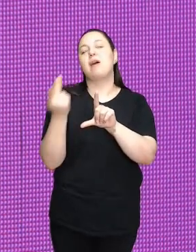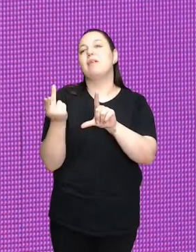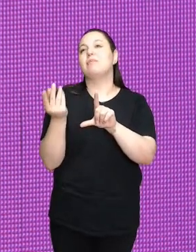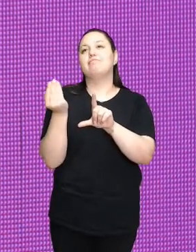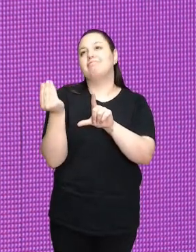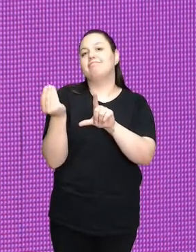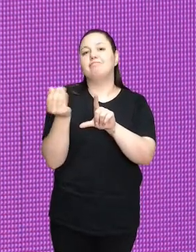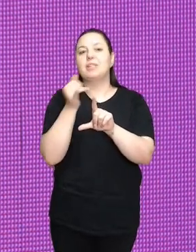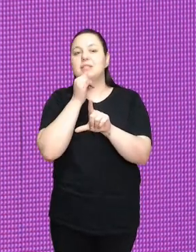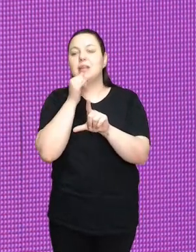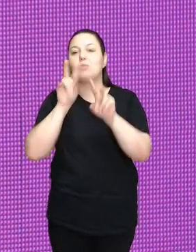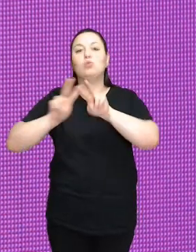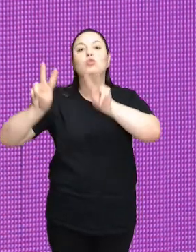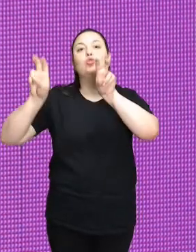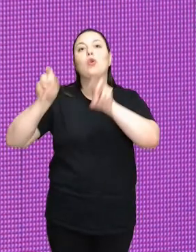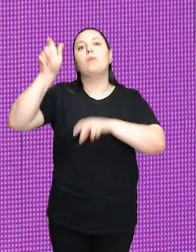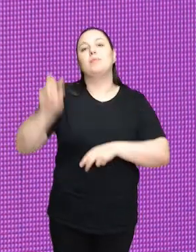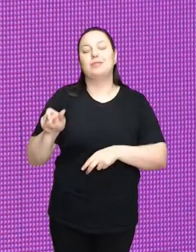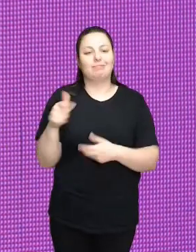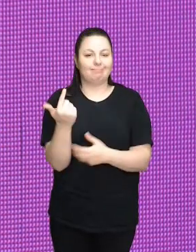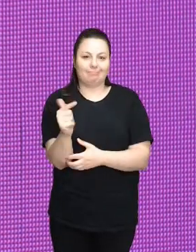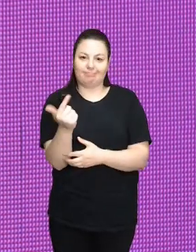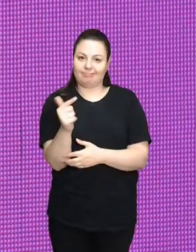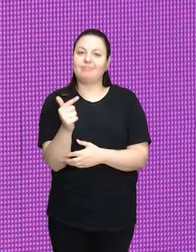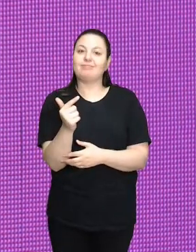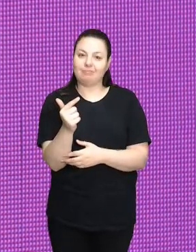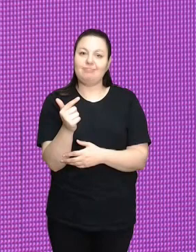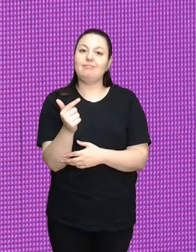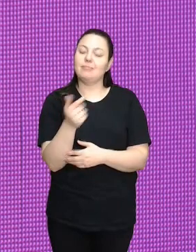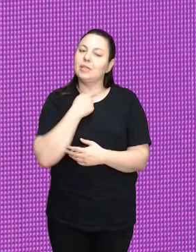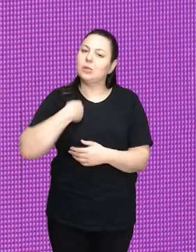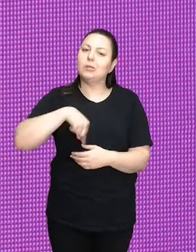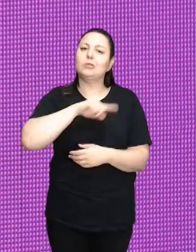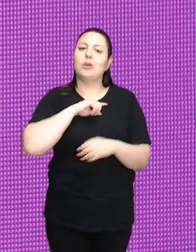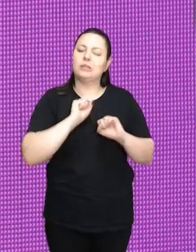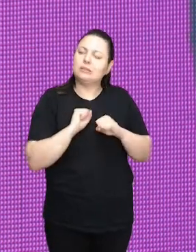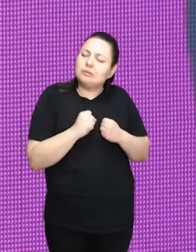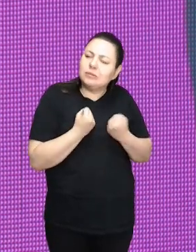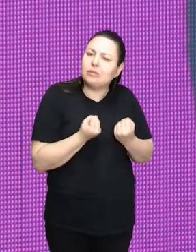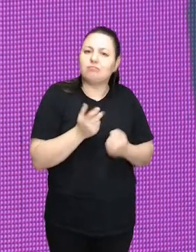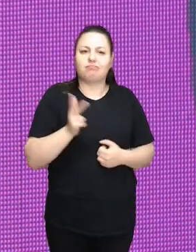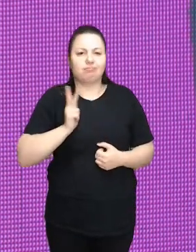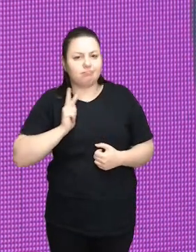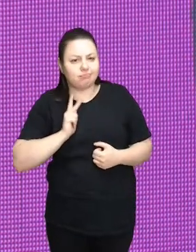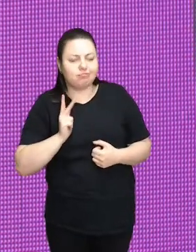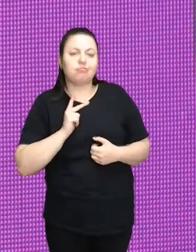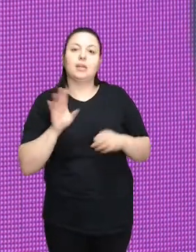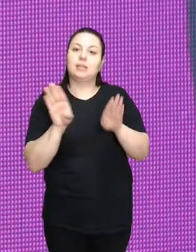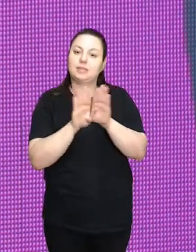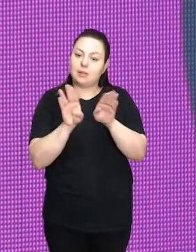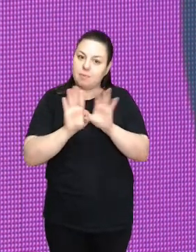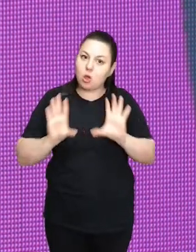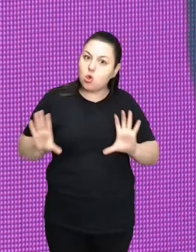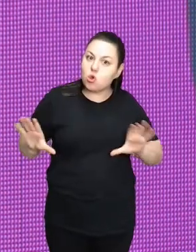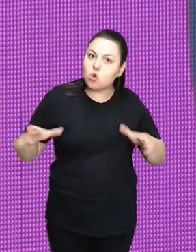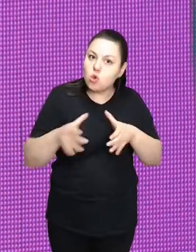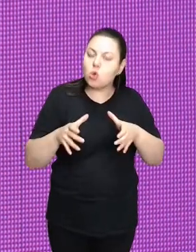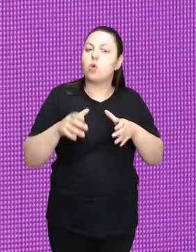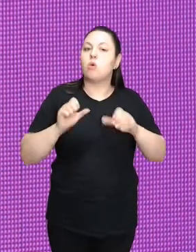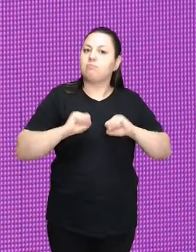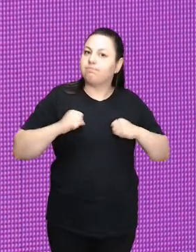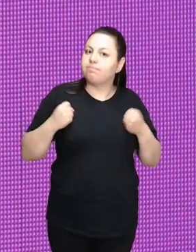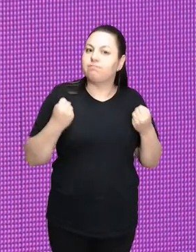sobre a pessoa. E de fato eu acho que além do nosso esforço individual, coletivo, a gente também precisa pedir por